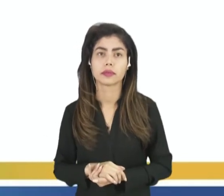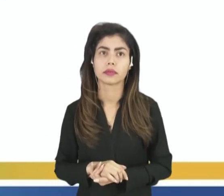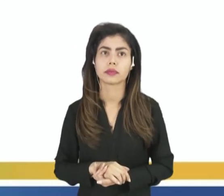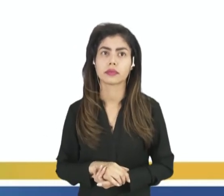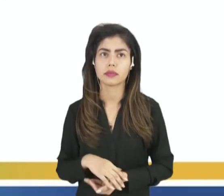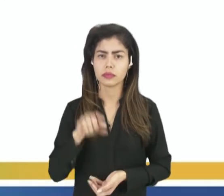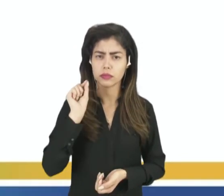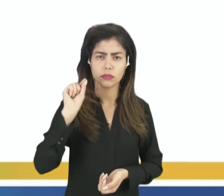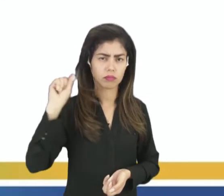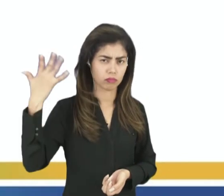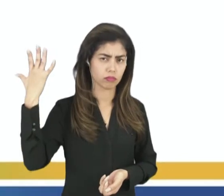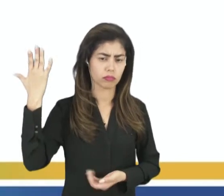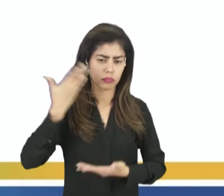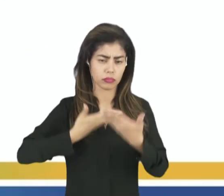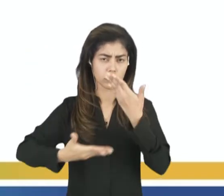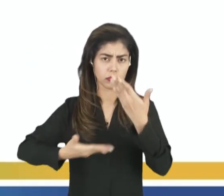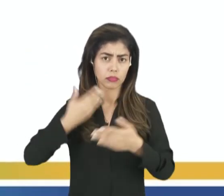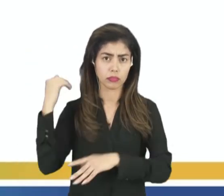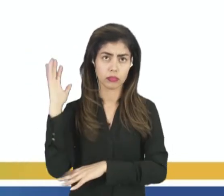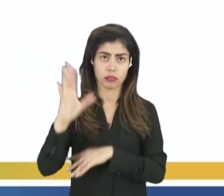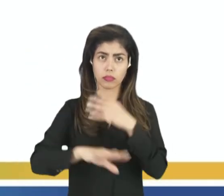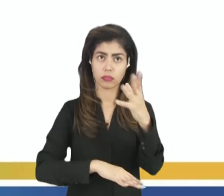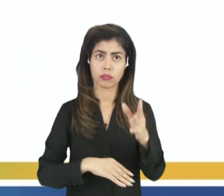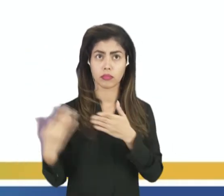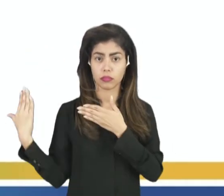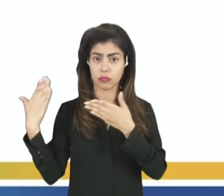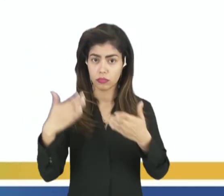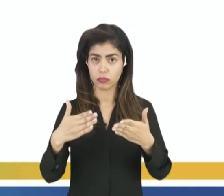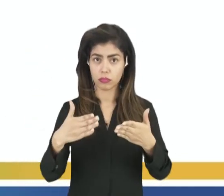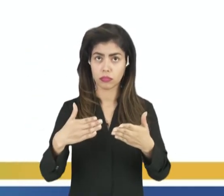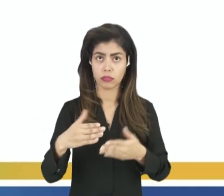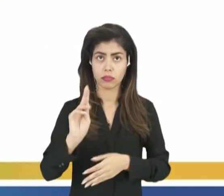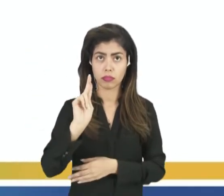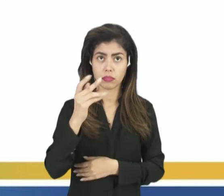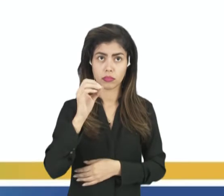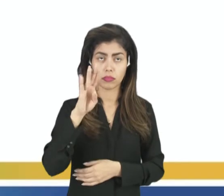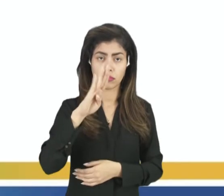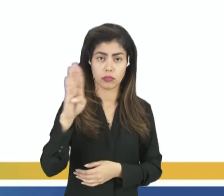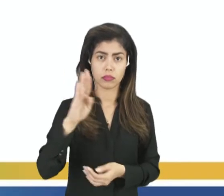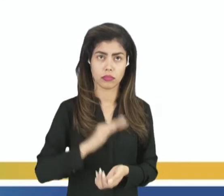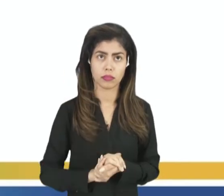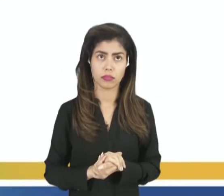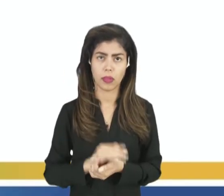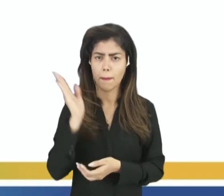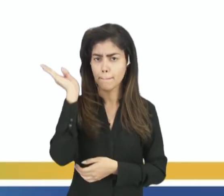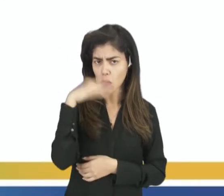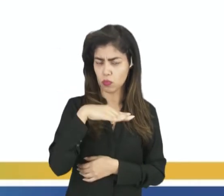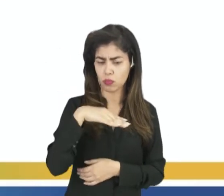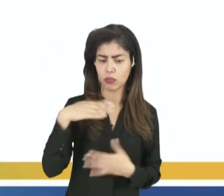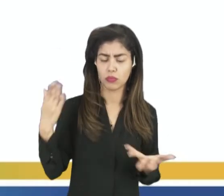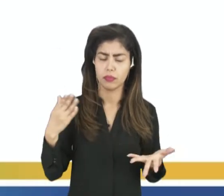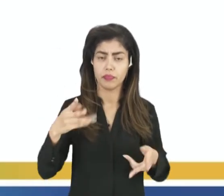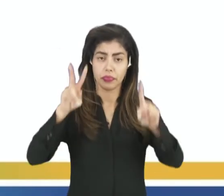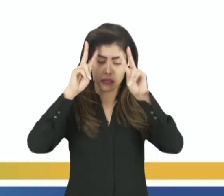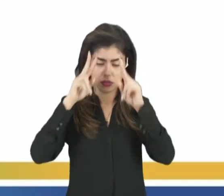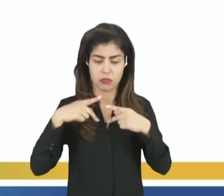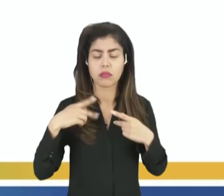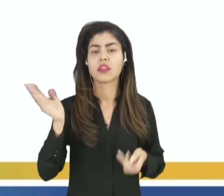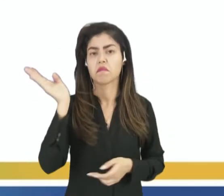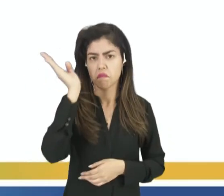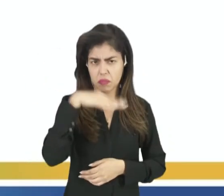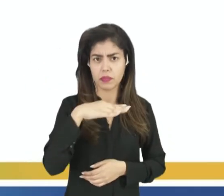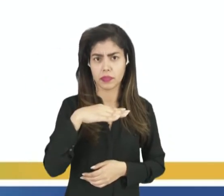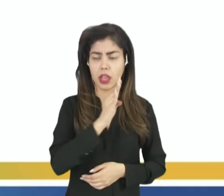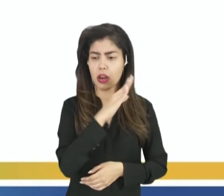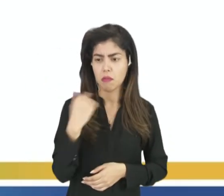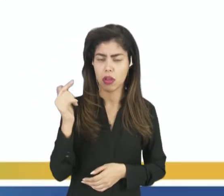que acontecia na relação na natureza. É aquele princípio de que para Hobbes a natureza humana é má, o homem é perverso, ele